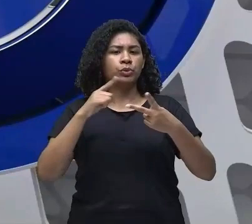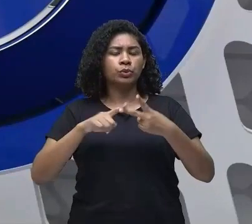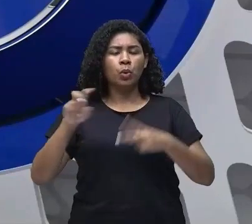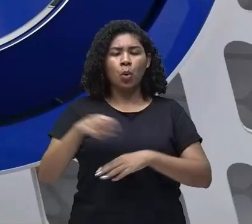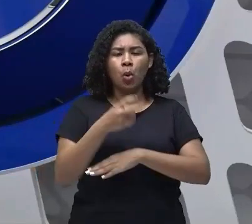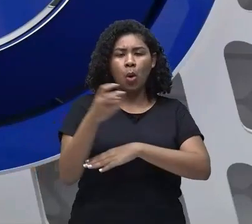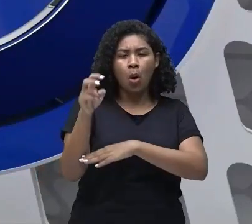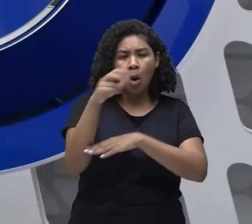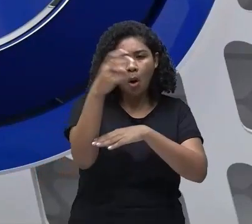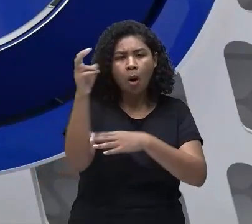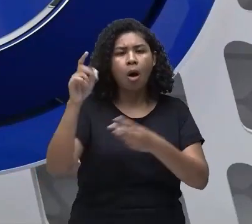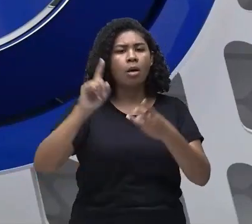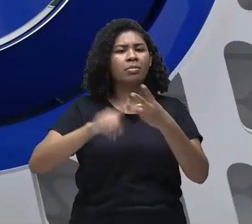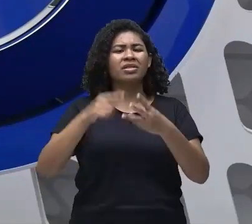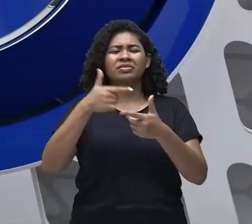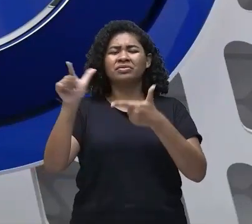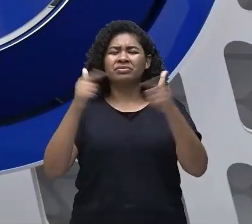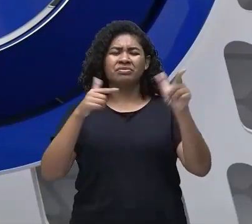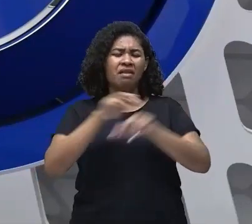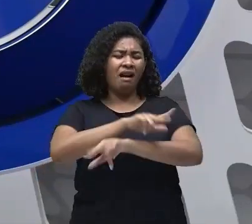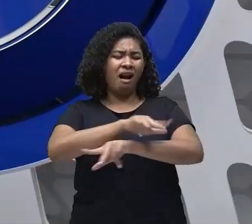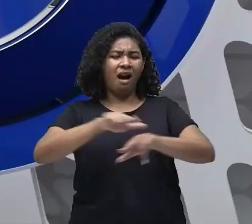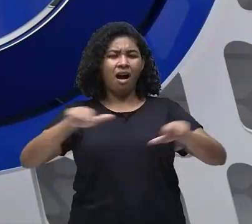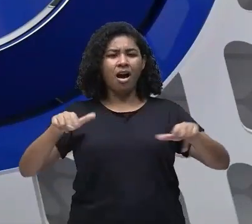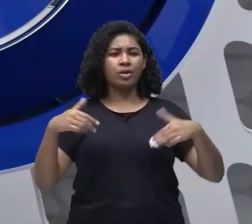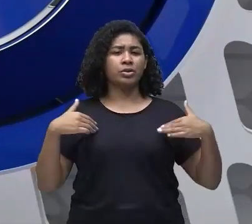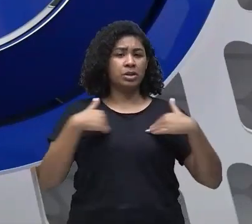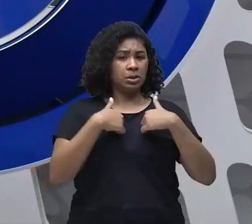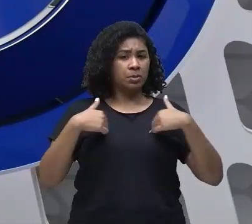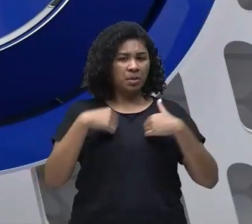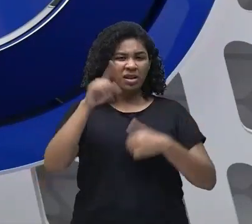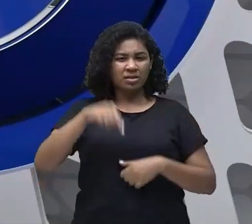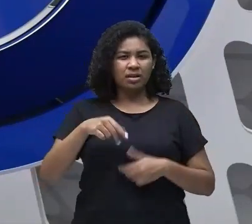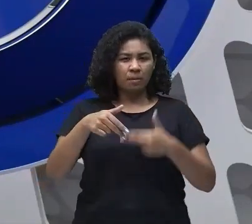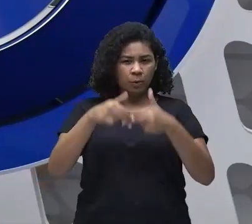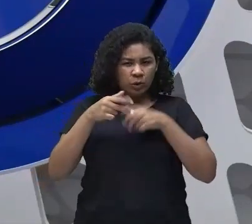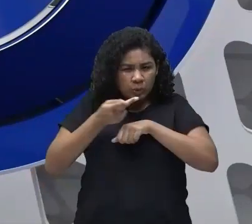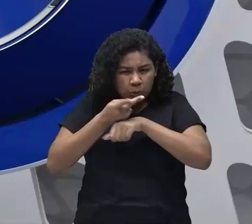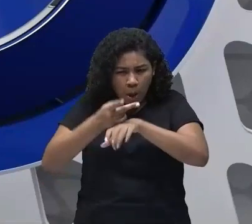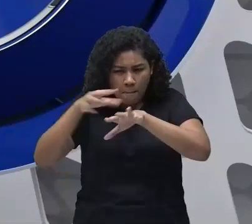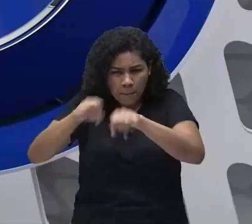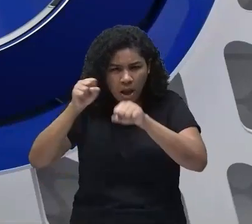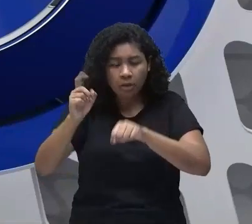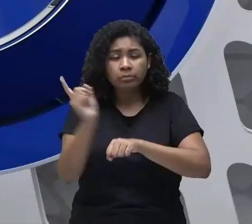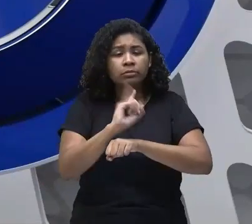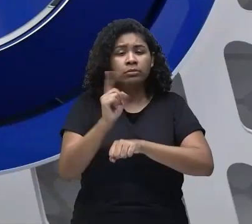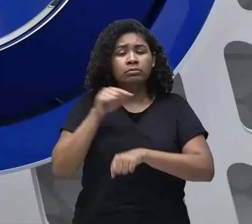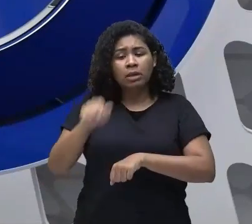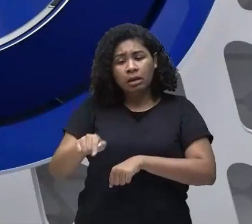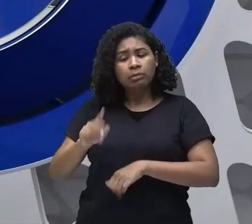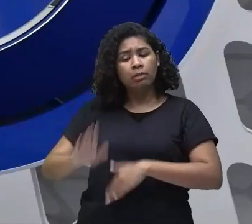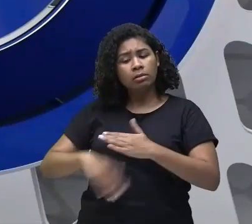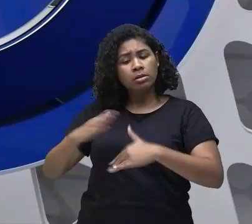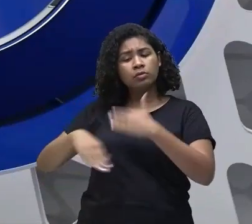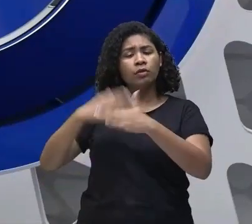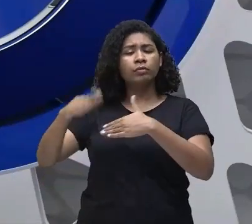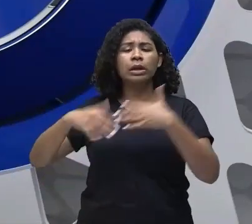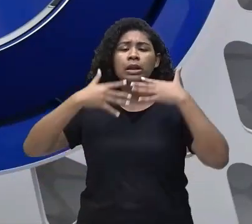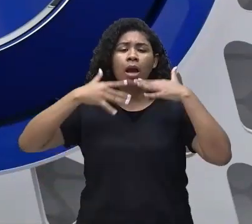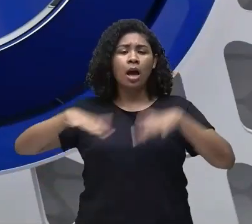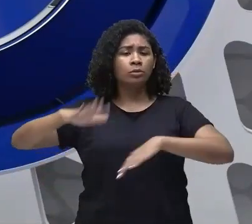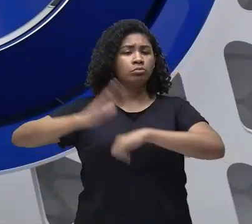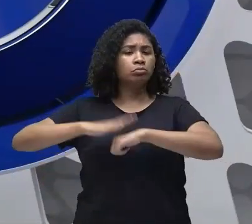vários animais na floresta, nem sempre por conta da caça, mas também por conta do seu desenvolvimento,